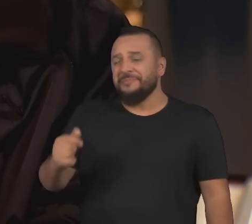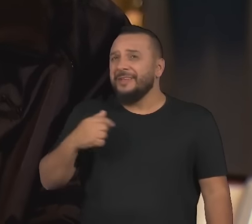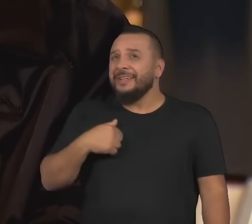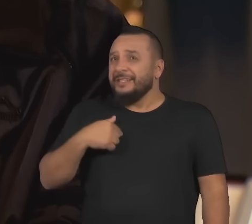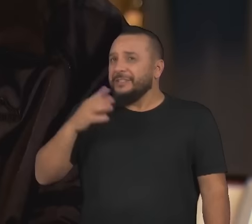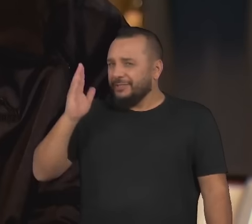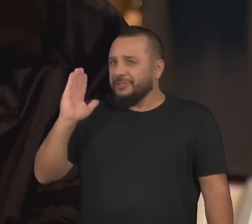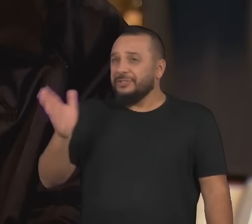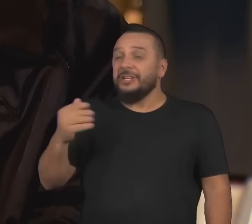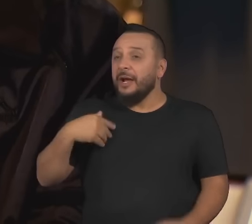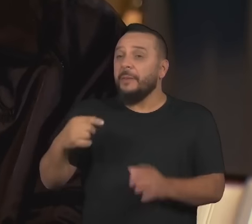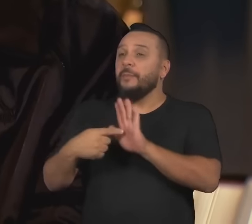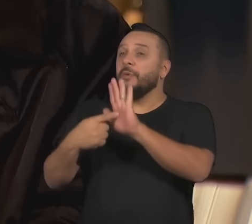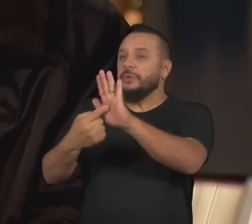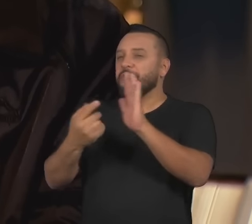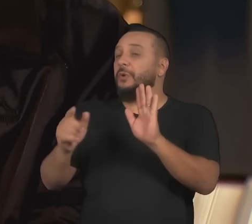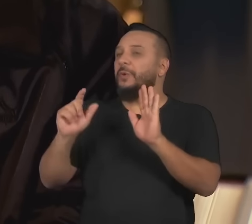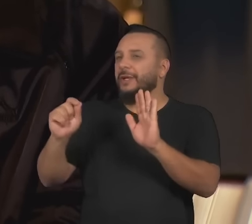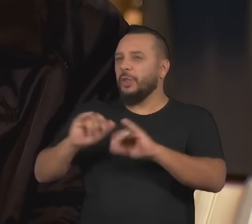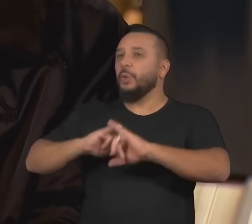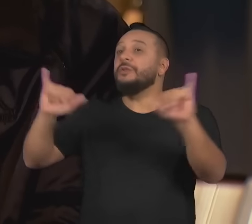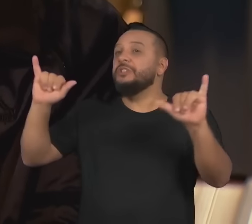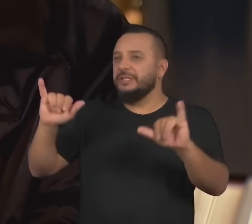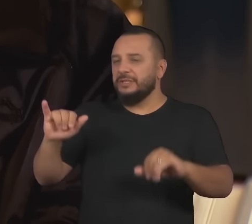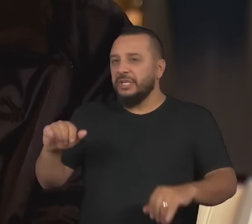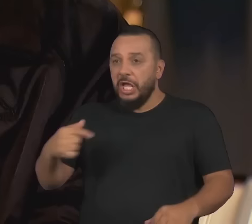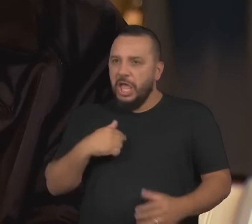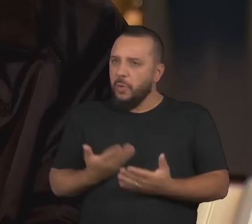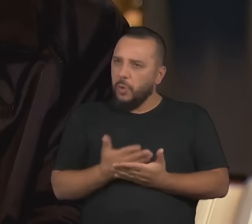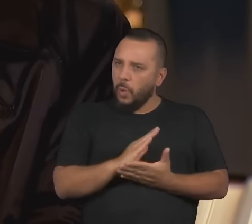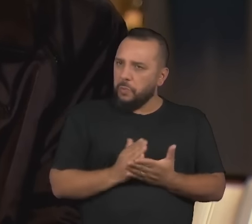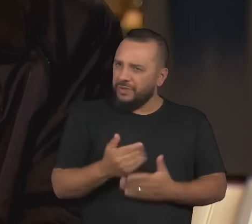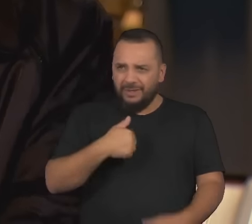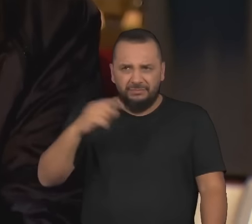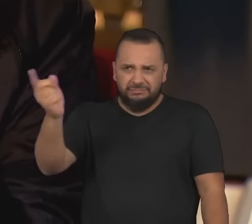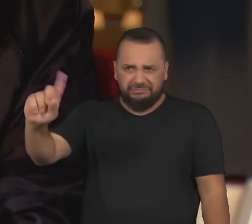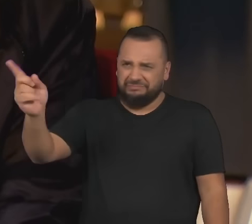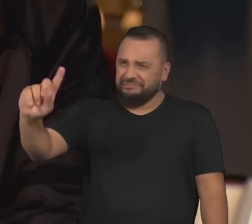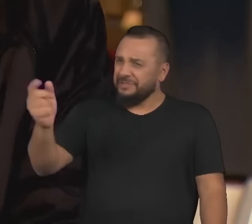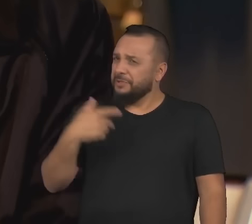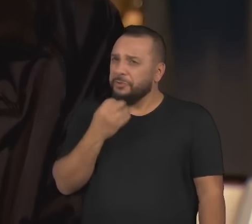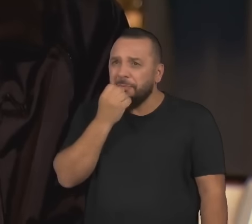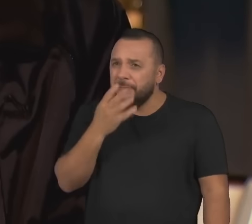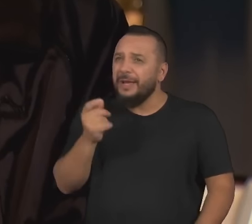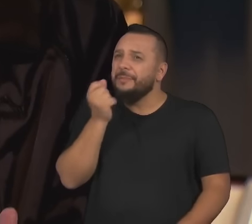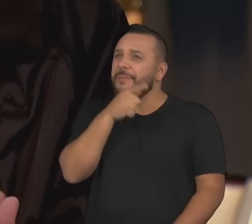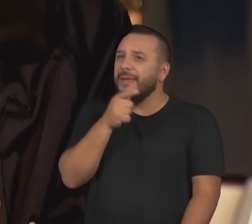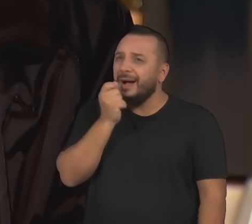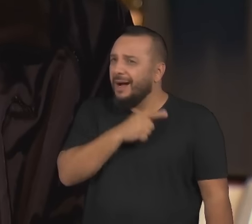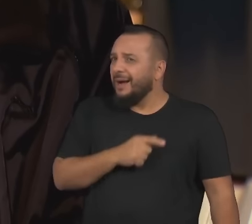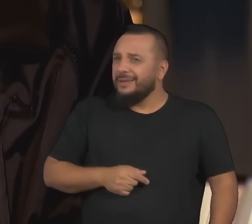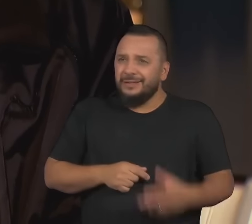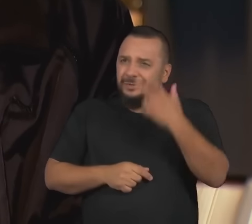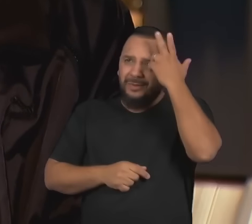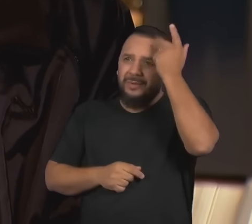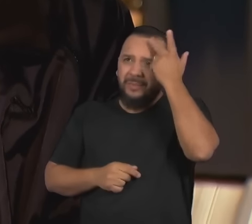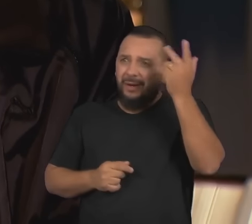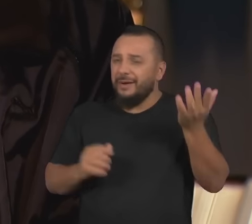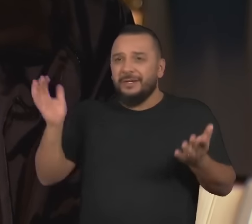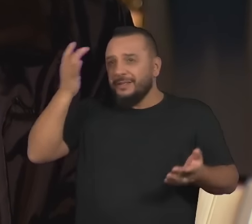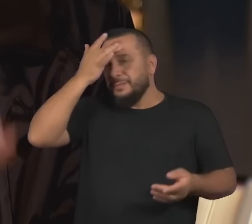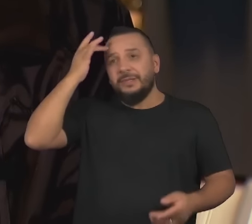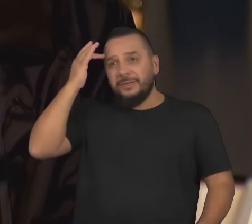pareceu que eu ficava incomodado. Não. Para mim está tudo bem. Muitas